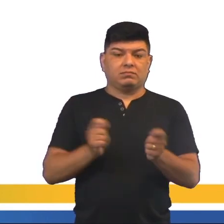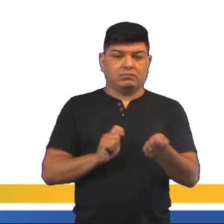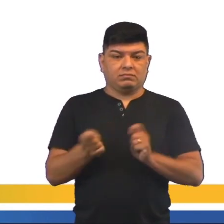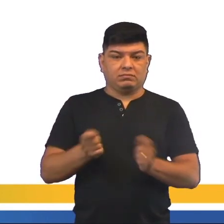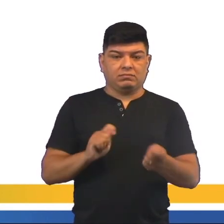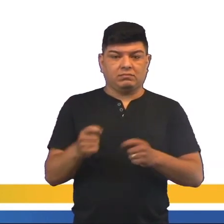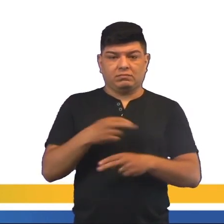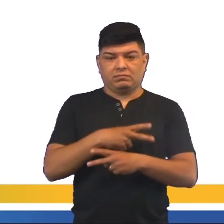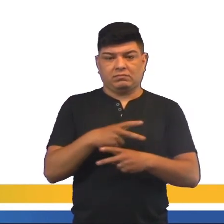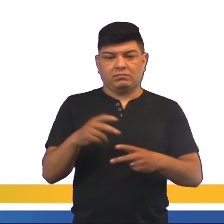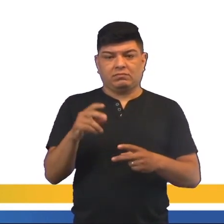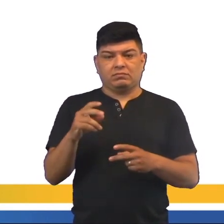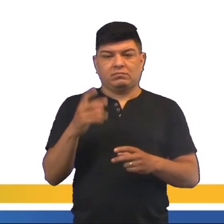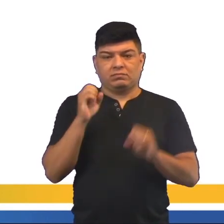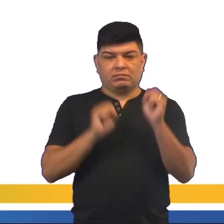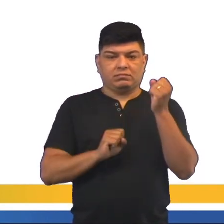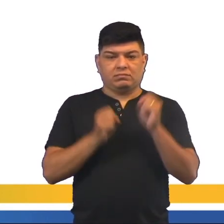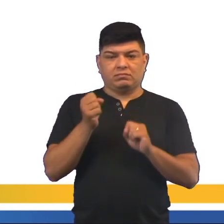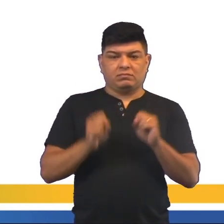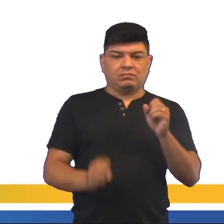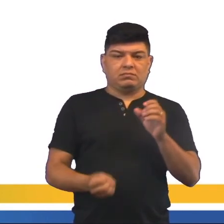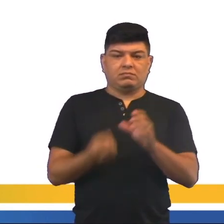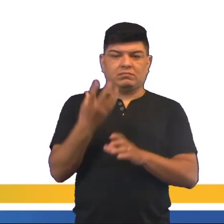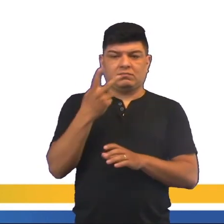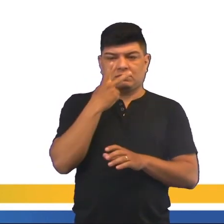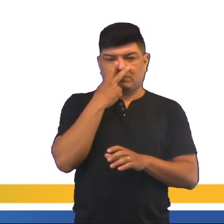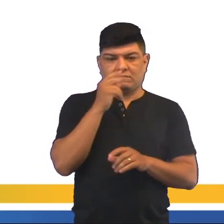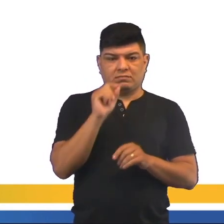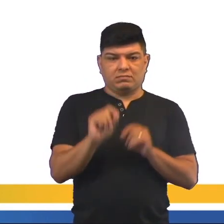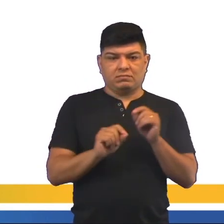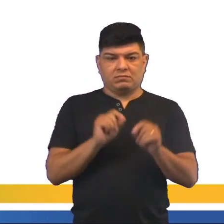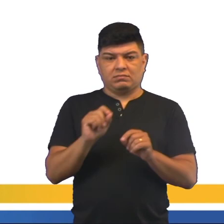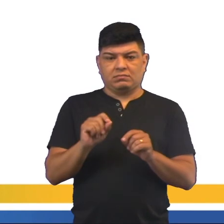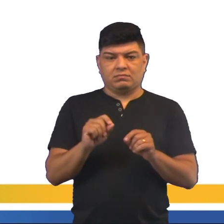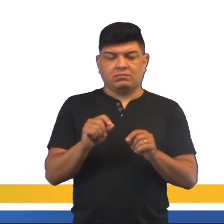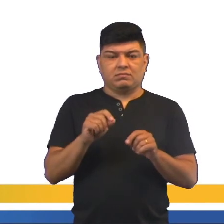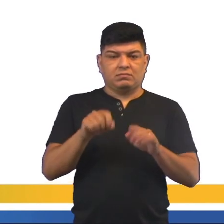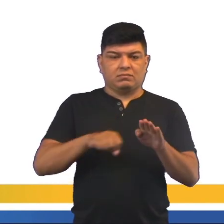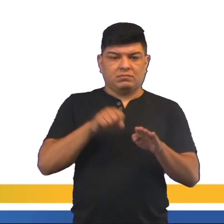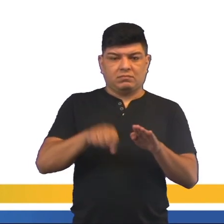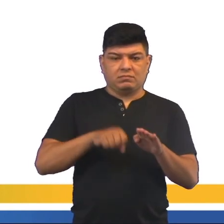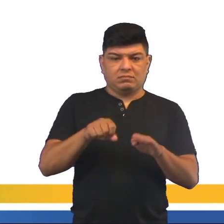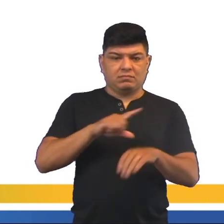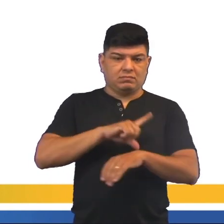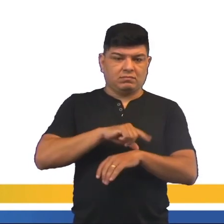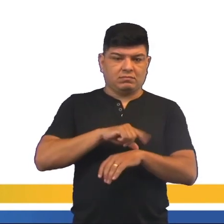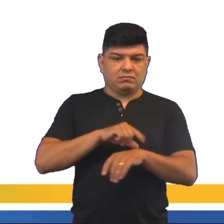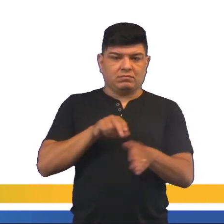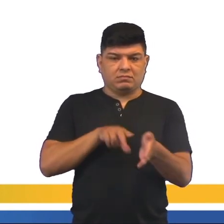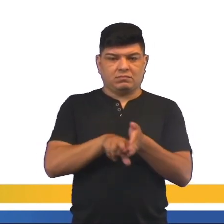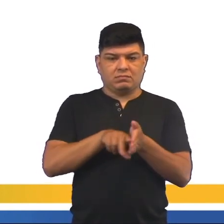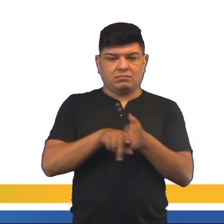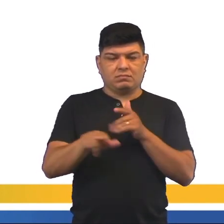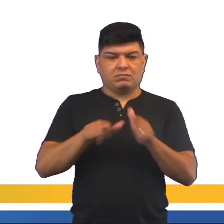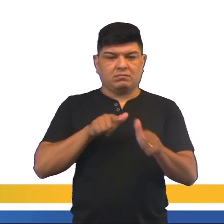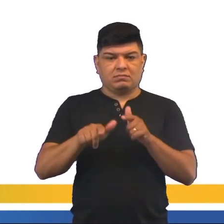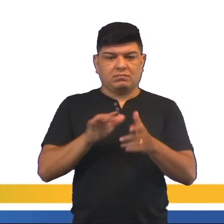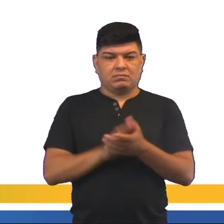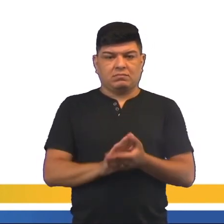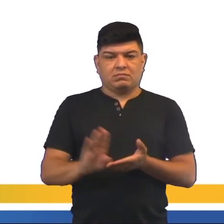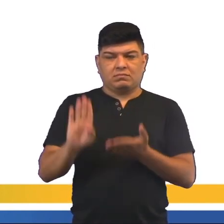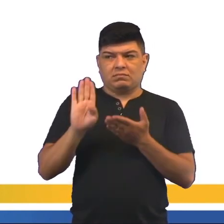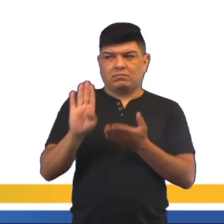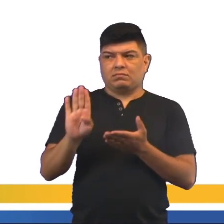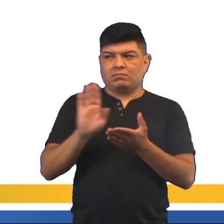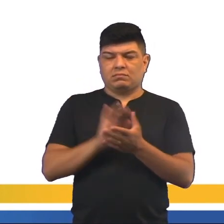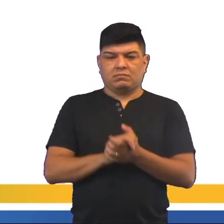Letra A. O controle da produção na fábrica ela era realizado pelo ajuste dos mecanismos aos relógios biológicos